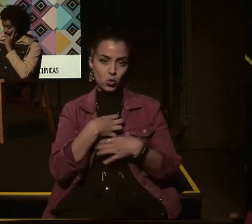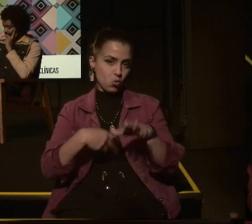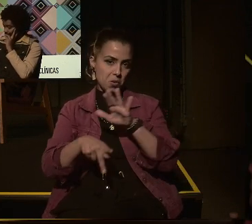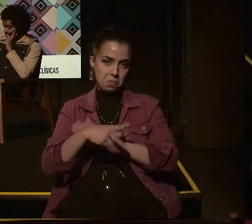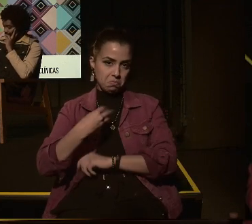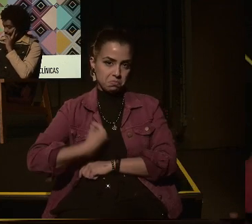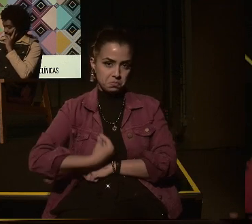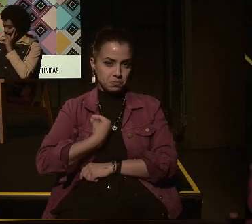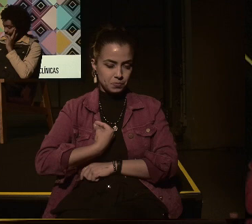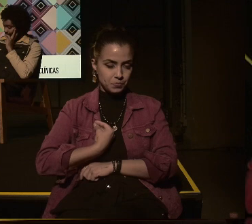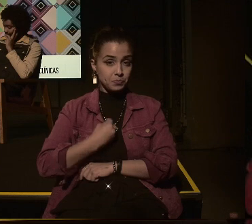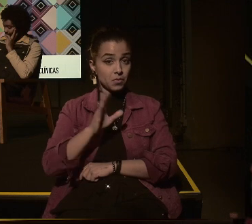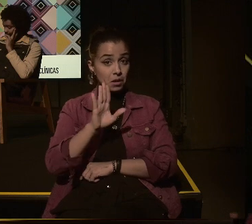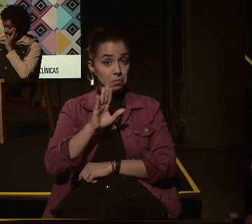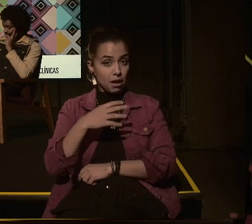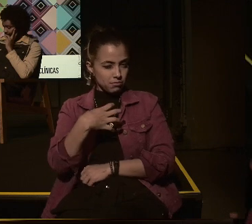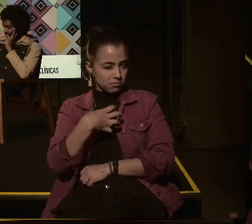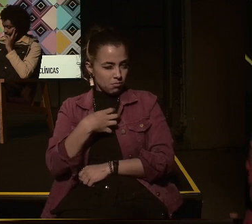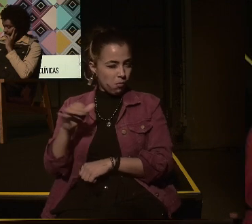Essa malícia